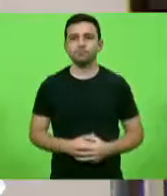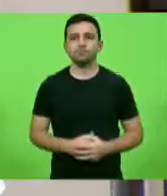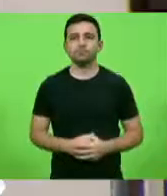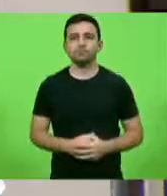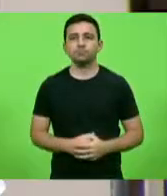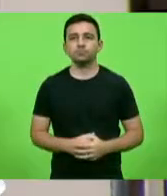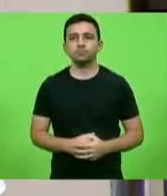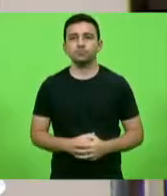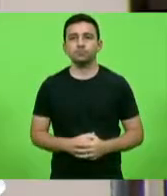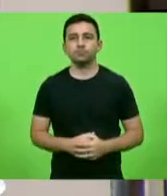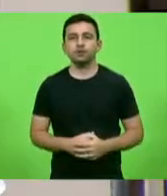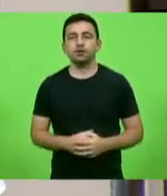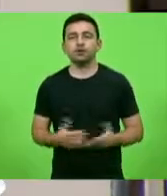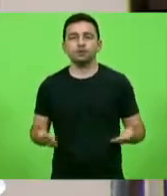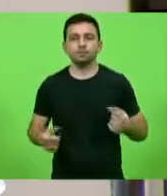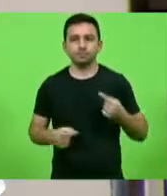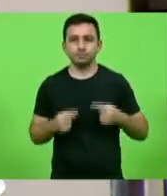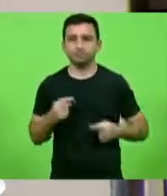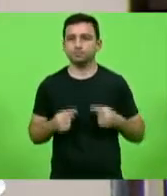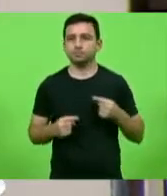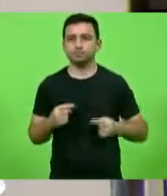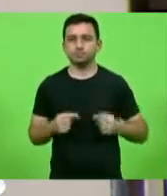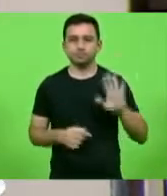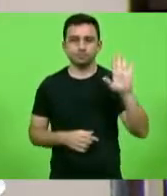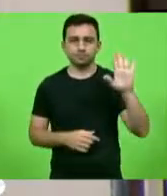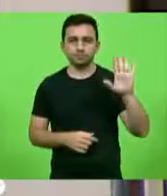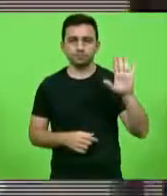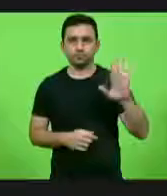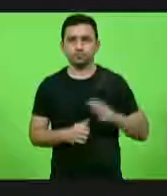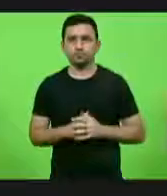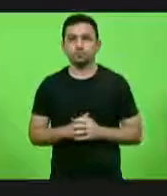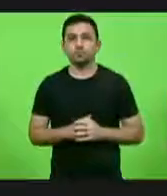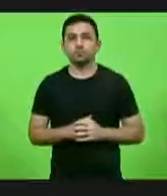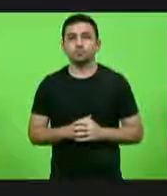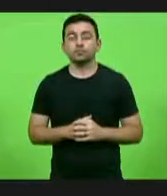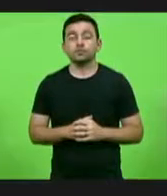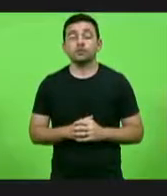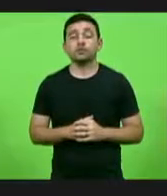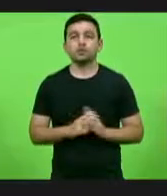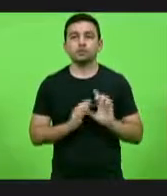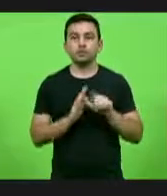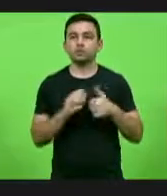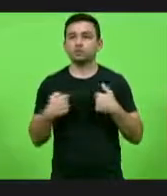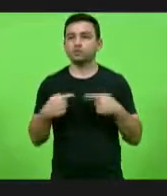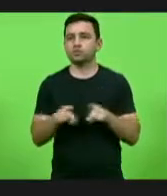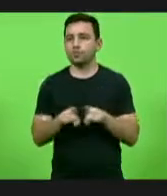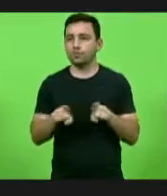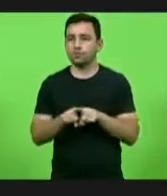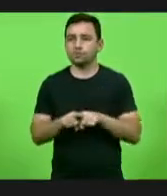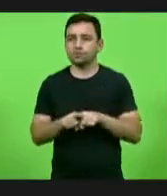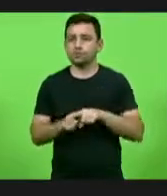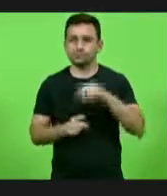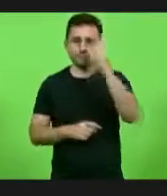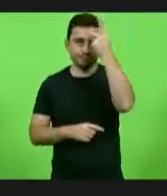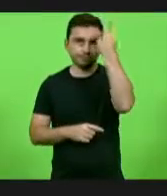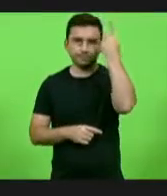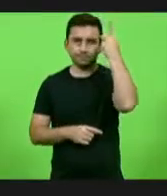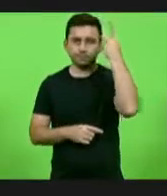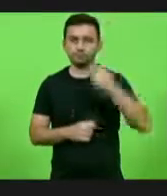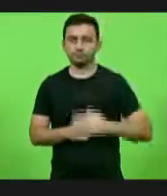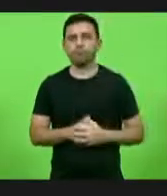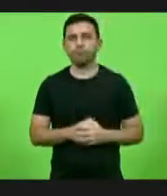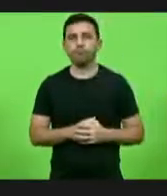Matéria está em discussão. Com a palavra, deputado Rodrigo Minotto. Senhor presidente, depois também gostaria de me inscrever. Na sequência, a deputada